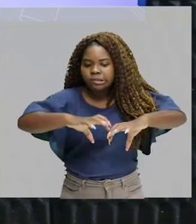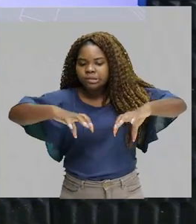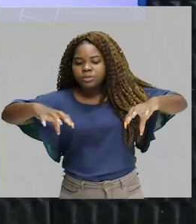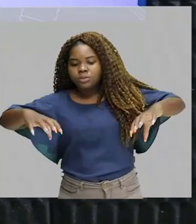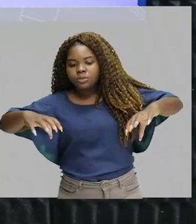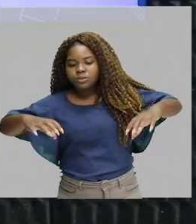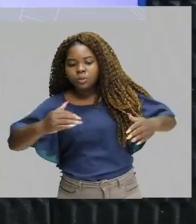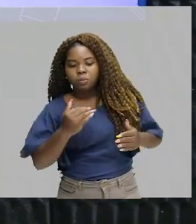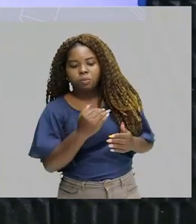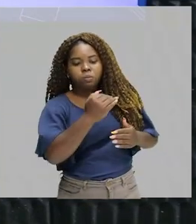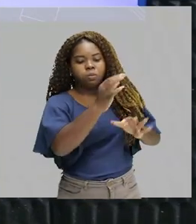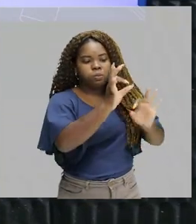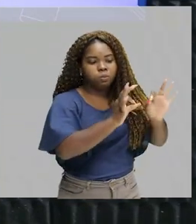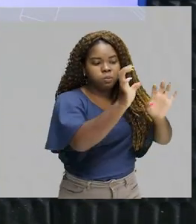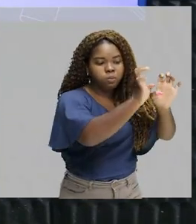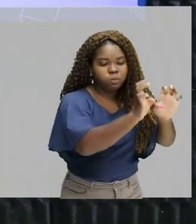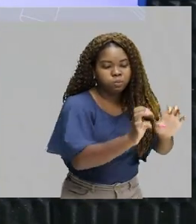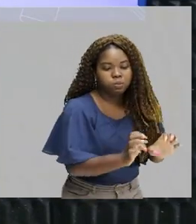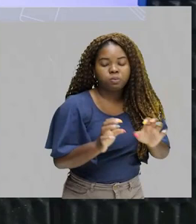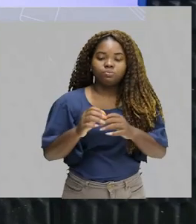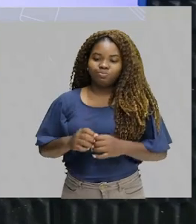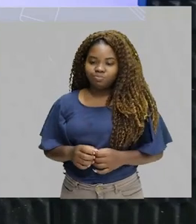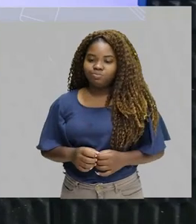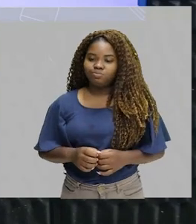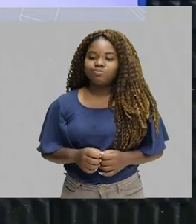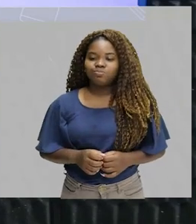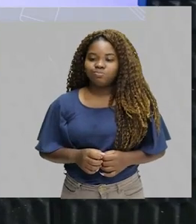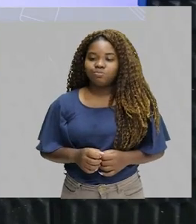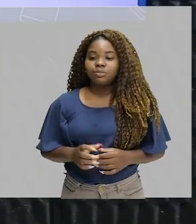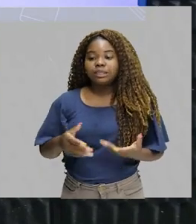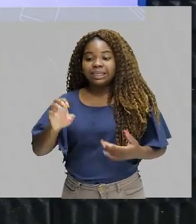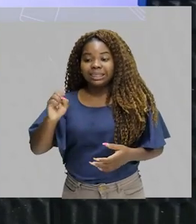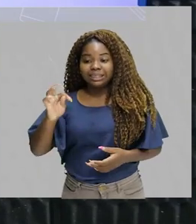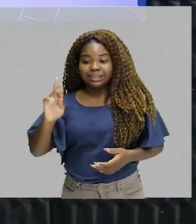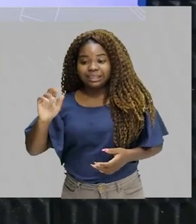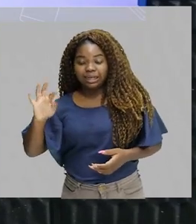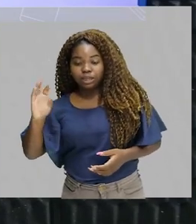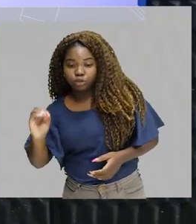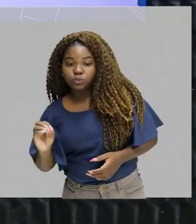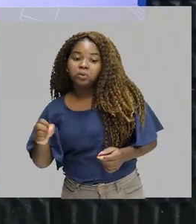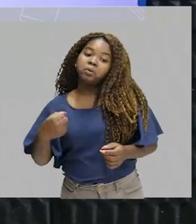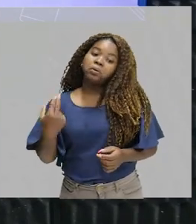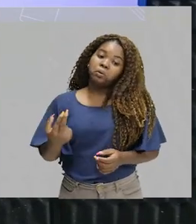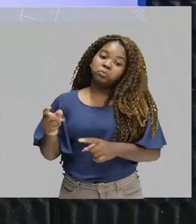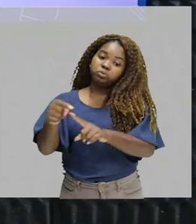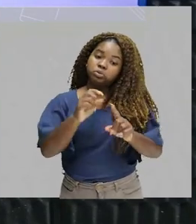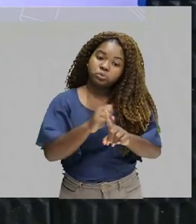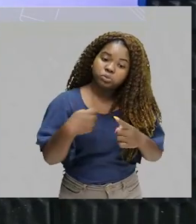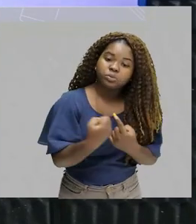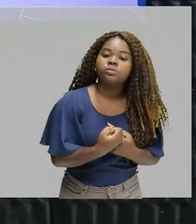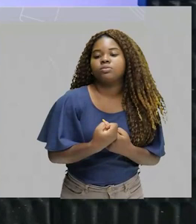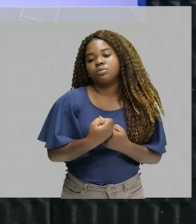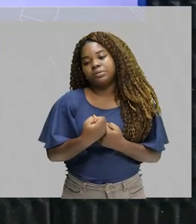se divide em extratos ou camadas sociais de acordo com uma série